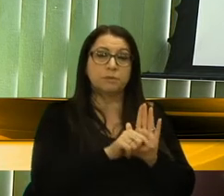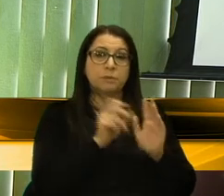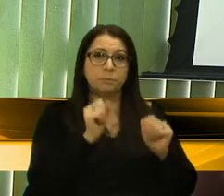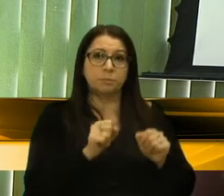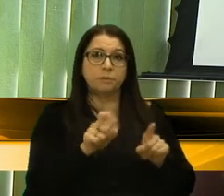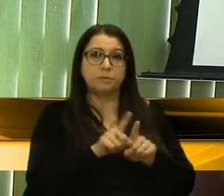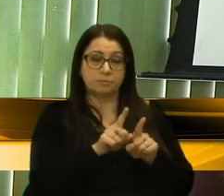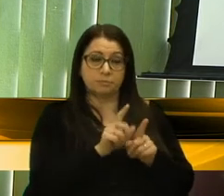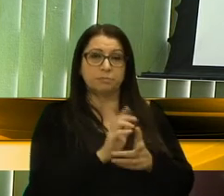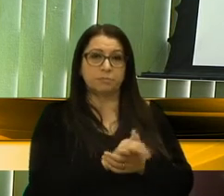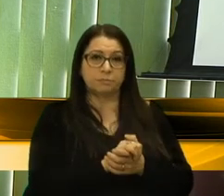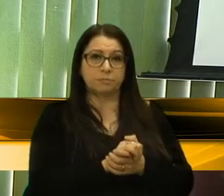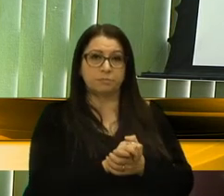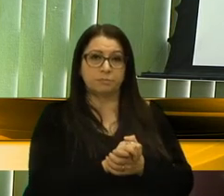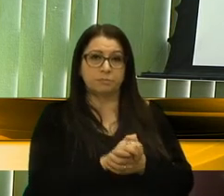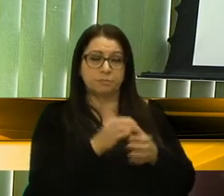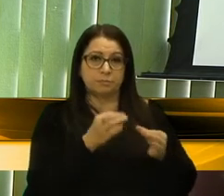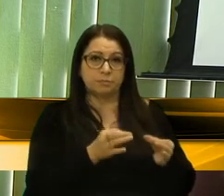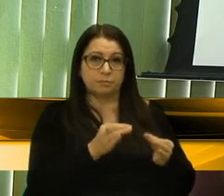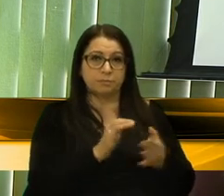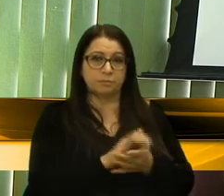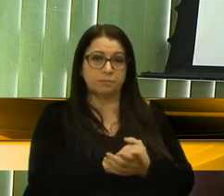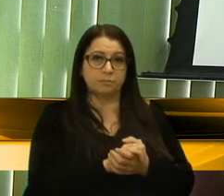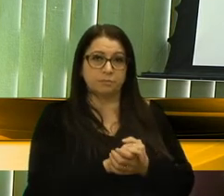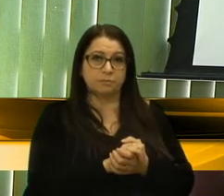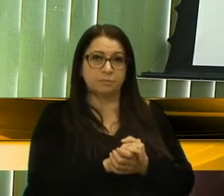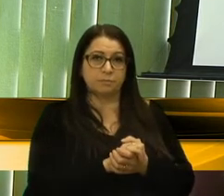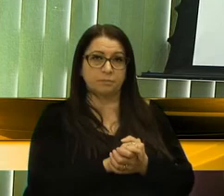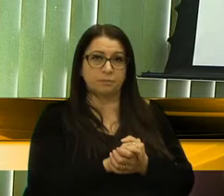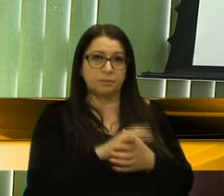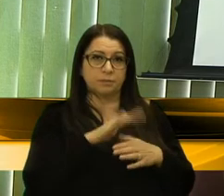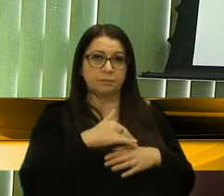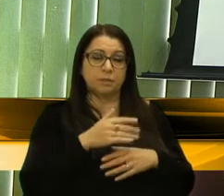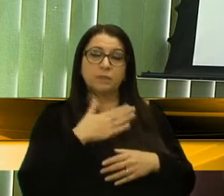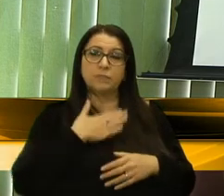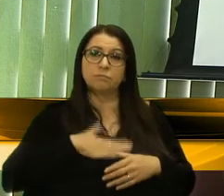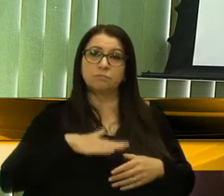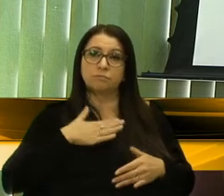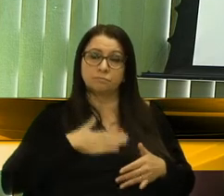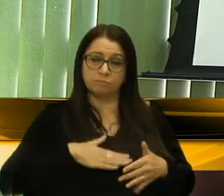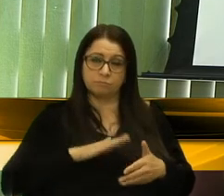possa, certamente, obrigado, vereador, com mais tranquilidade.